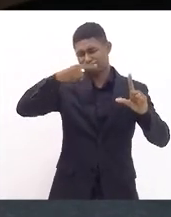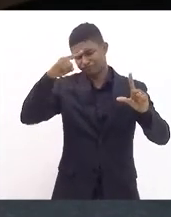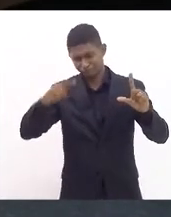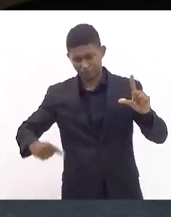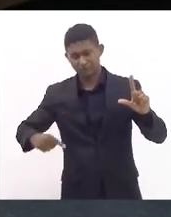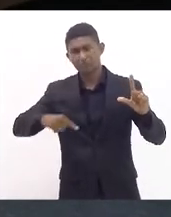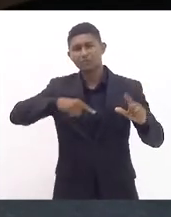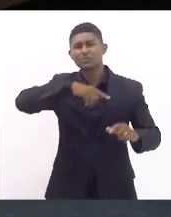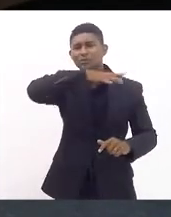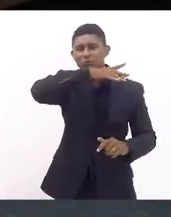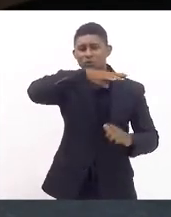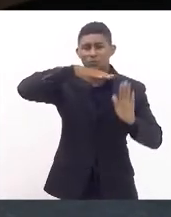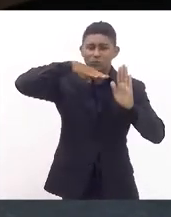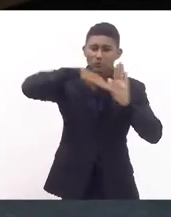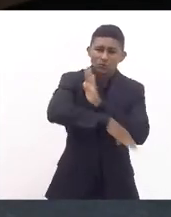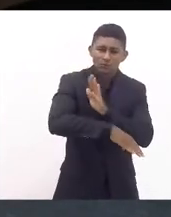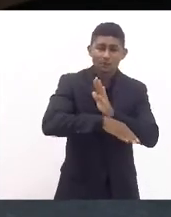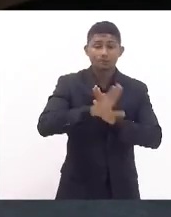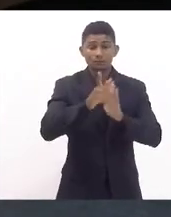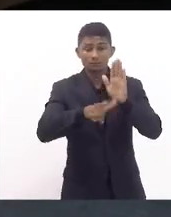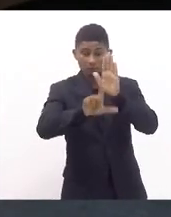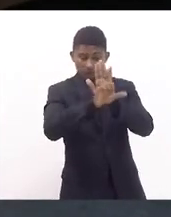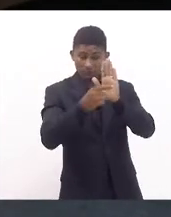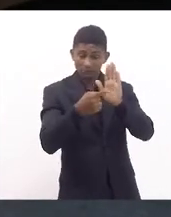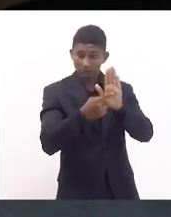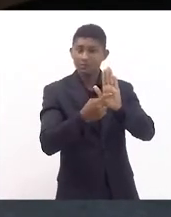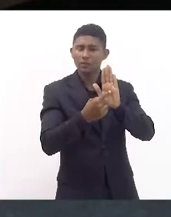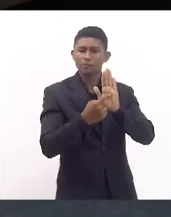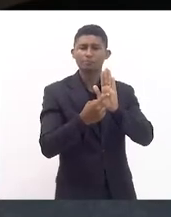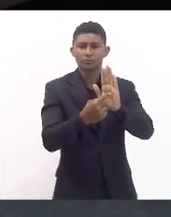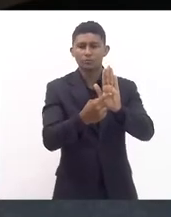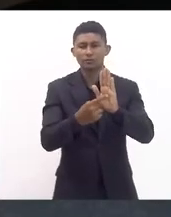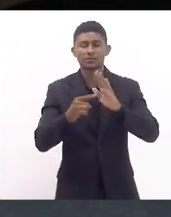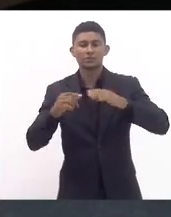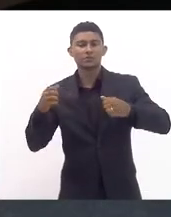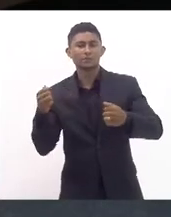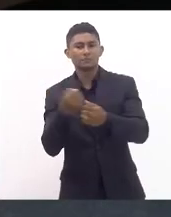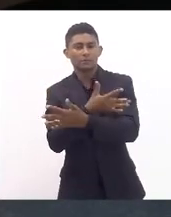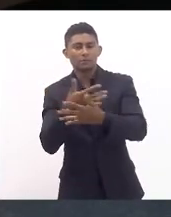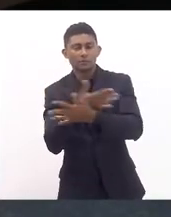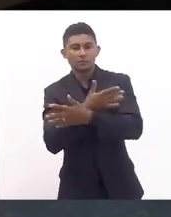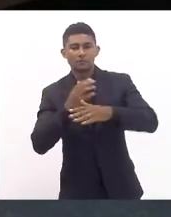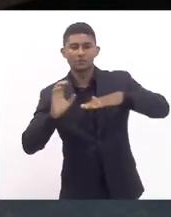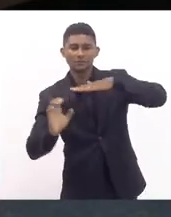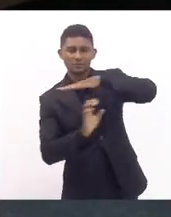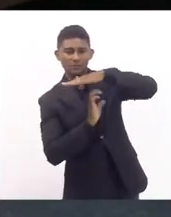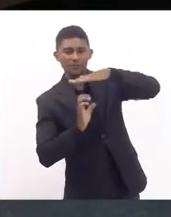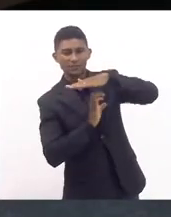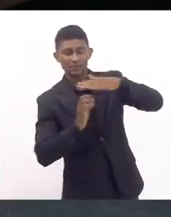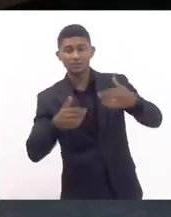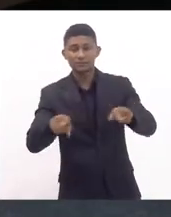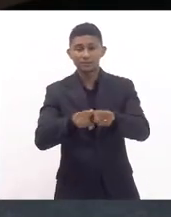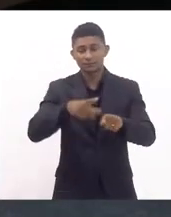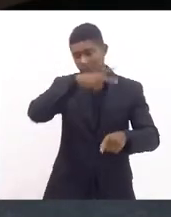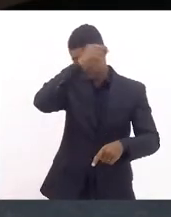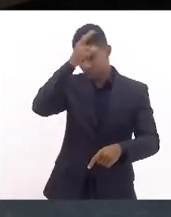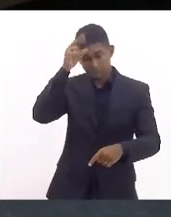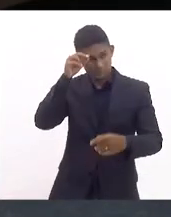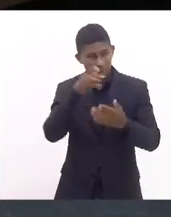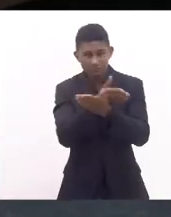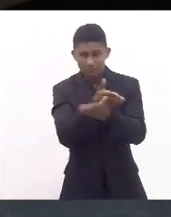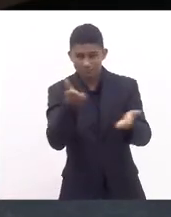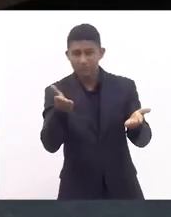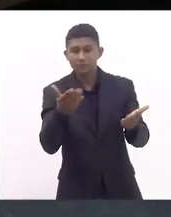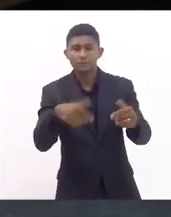obrigações para as empresas, para as prefeituras e até, deputado Luiz Paulo, para os próprios